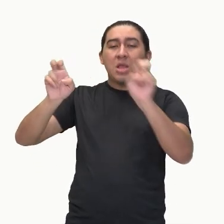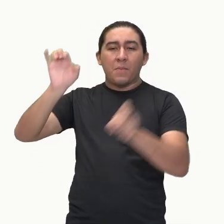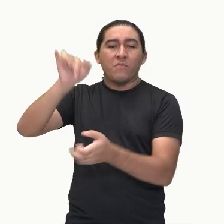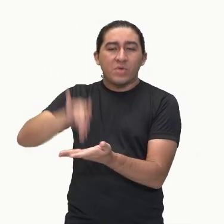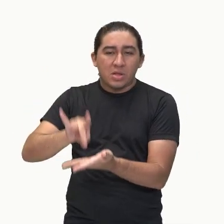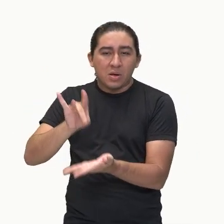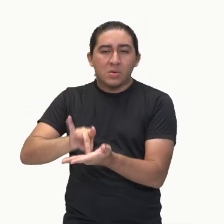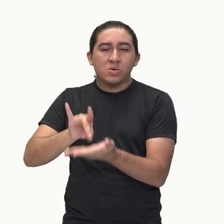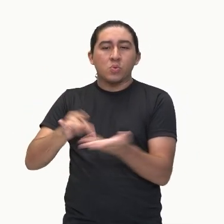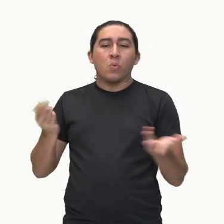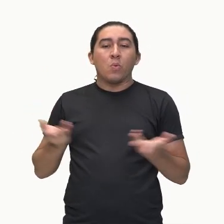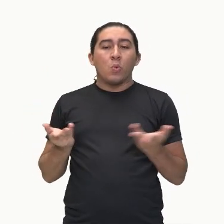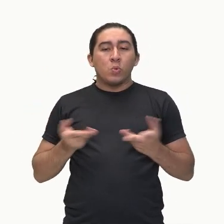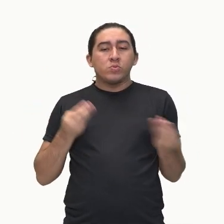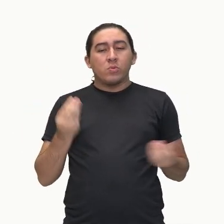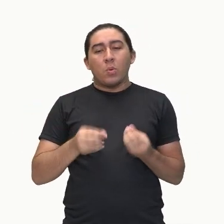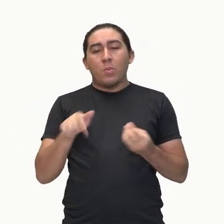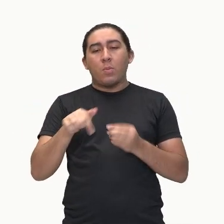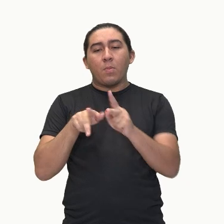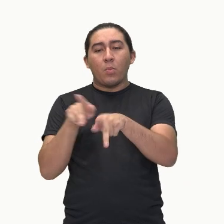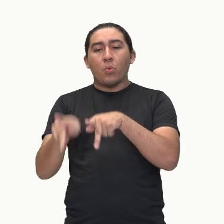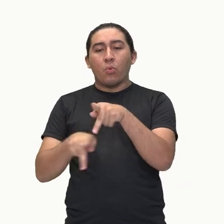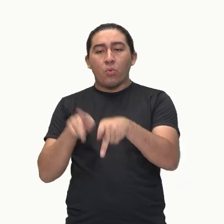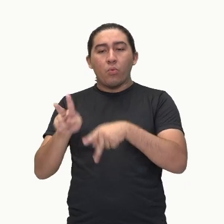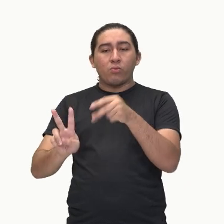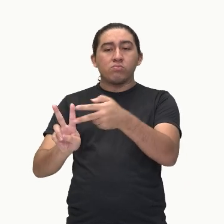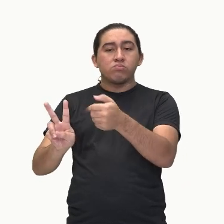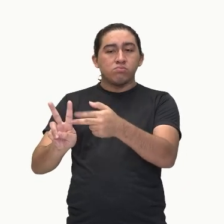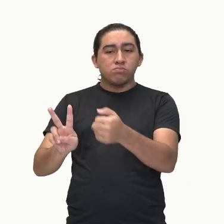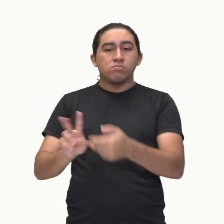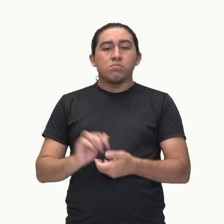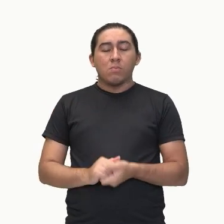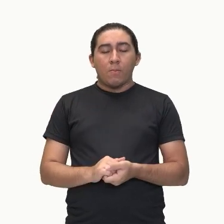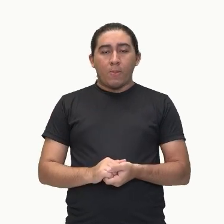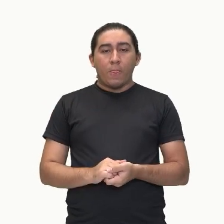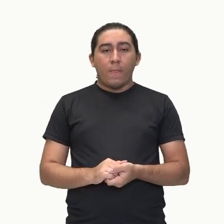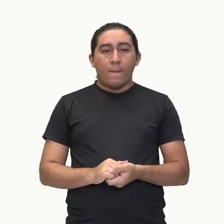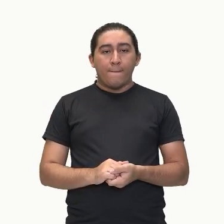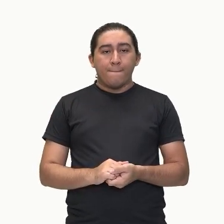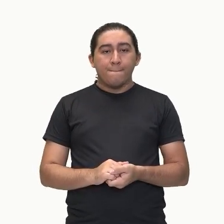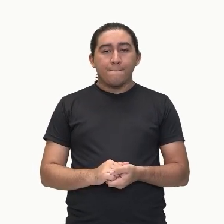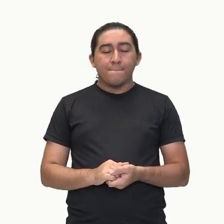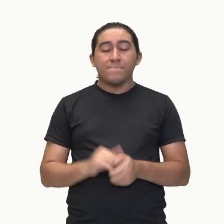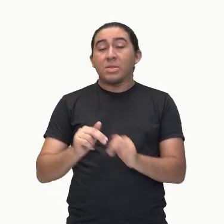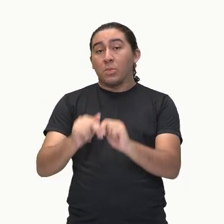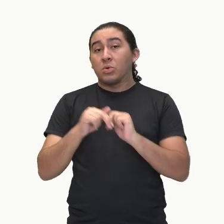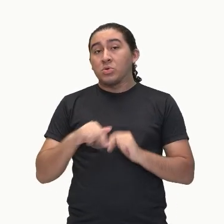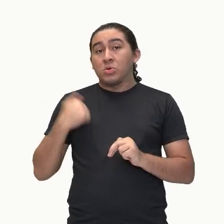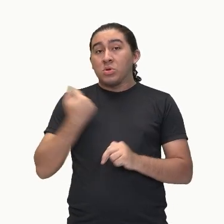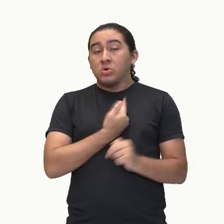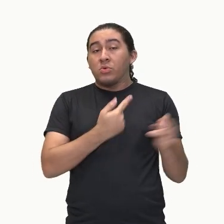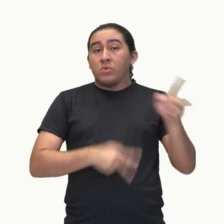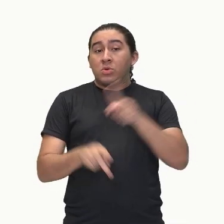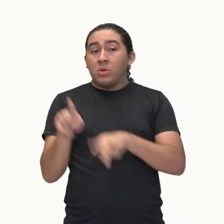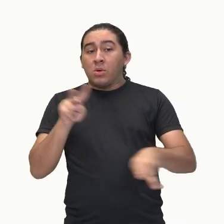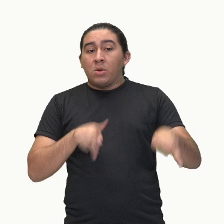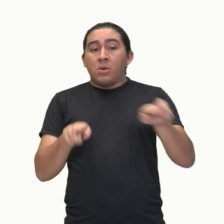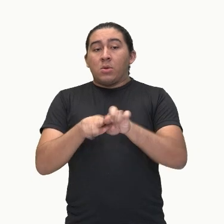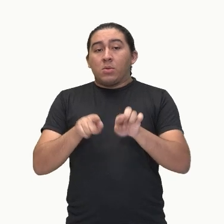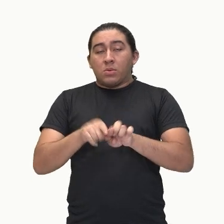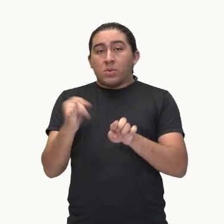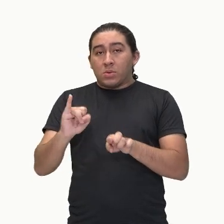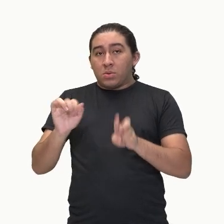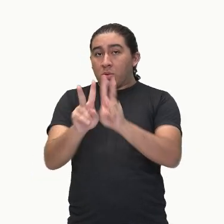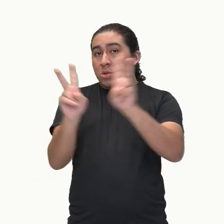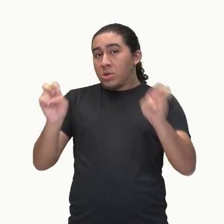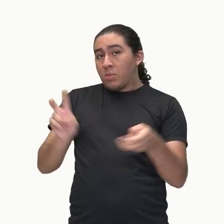realmente esses povos originários. Assim, a gente vai passar a enxergar que quando falamos desses